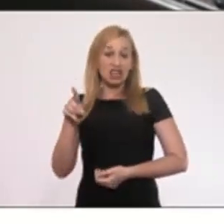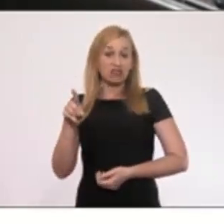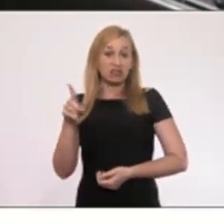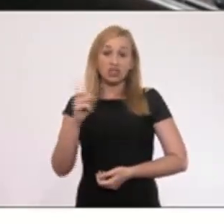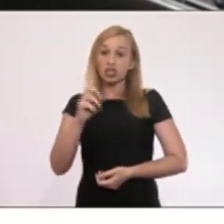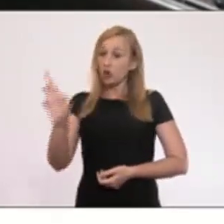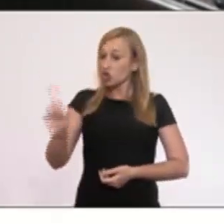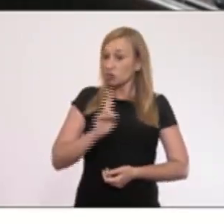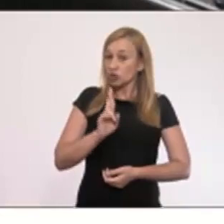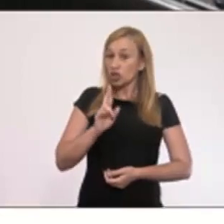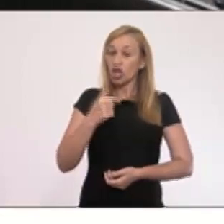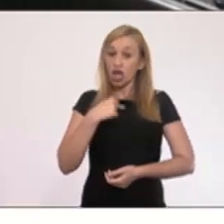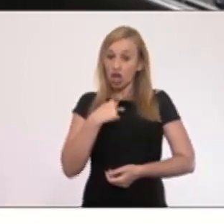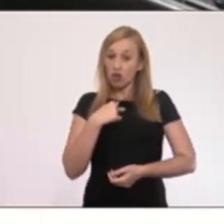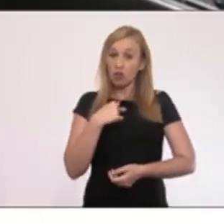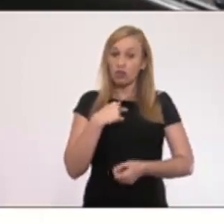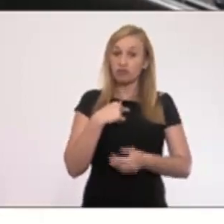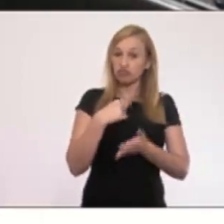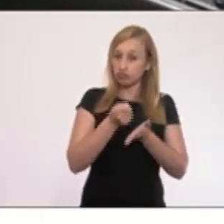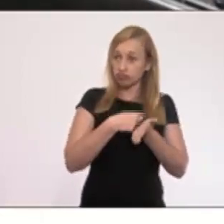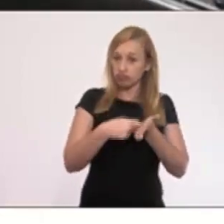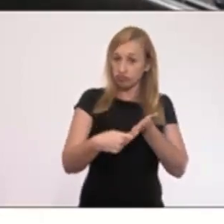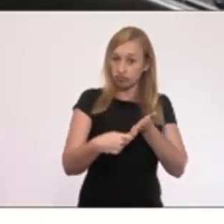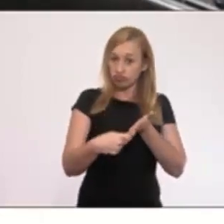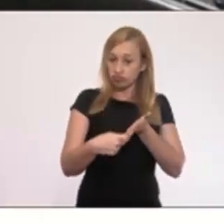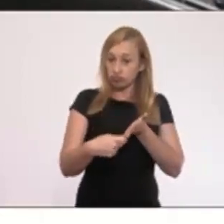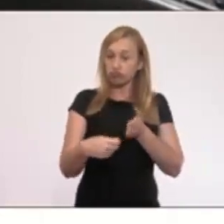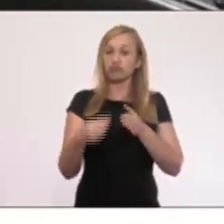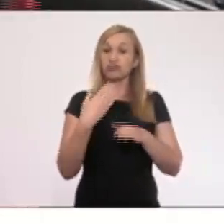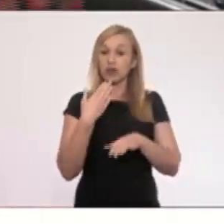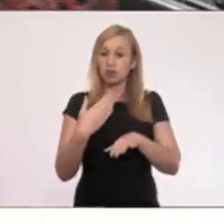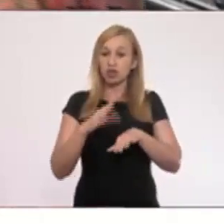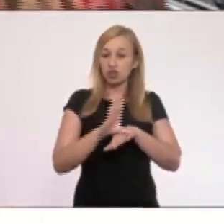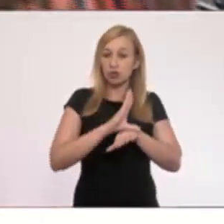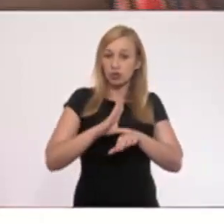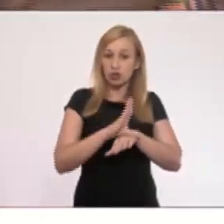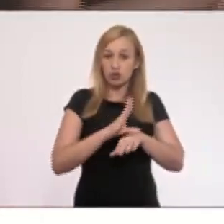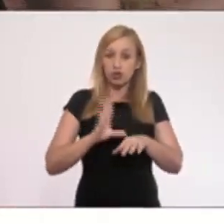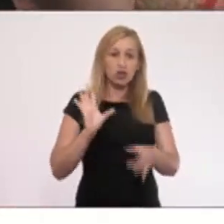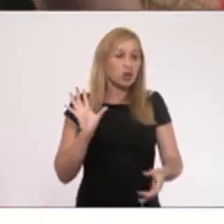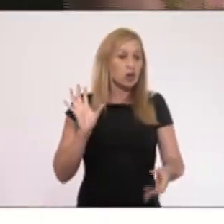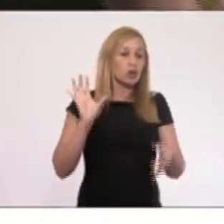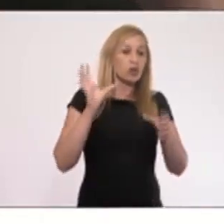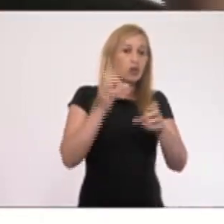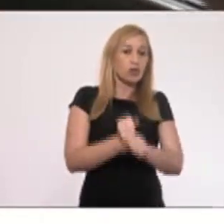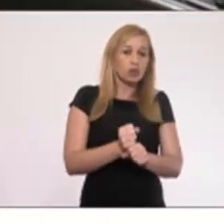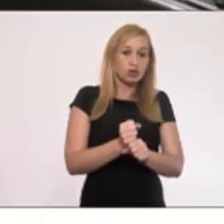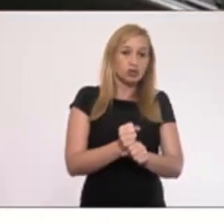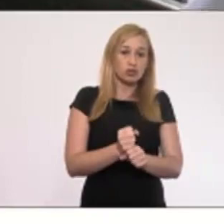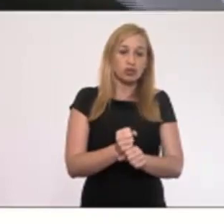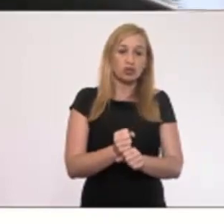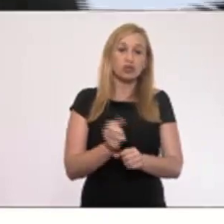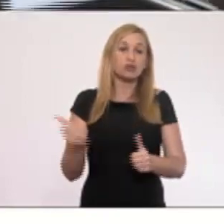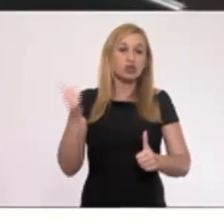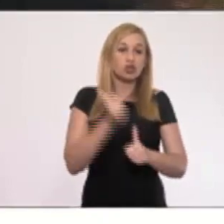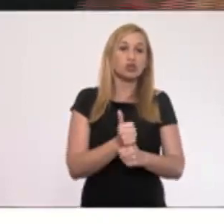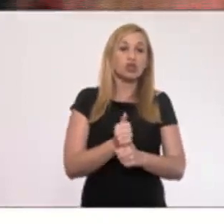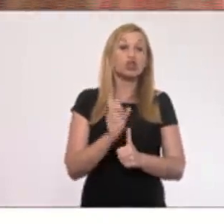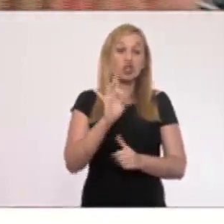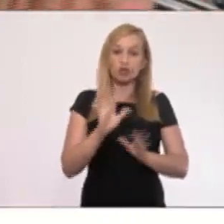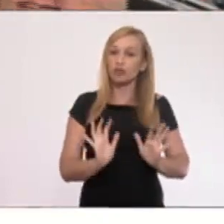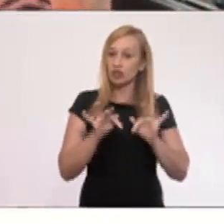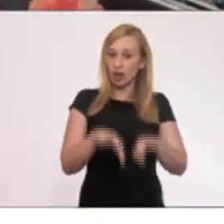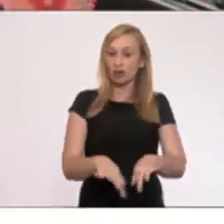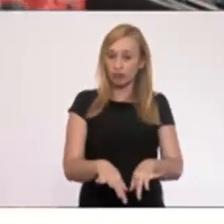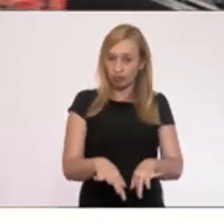responder, eu emitirei um parecer pela constitucionalidade, concluindo por um substituto, mas será ao final, porque, na verdade, o parecer